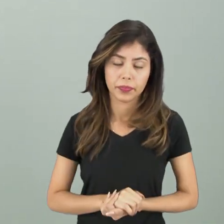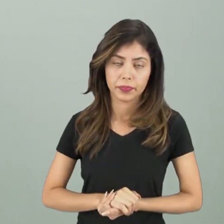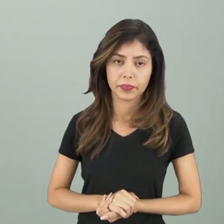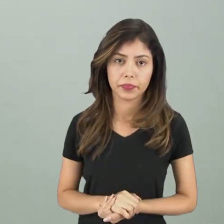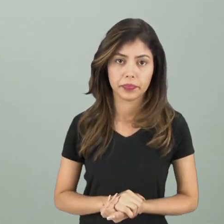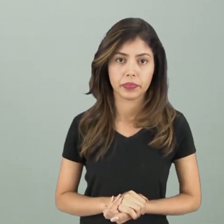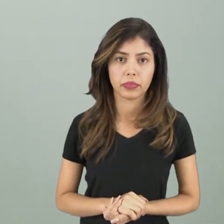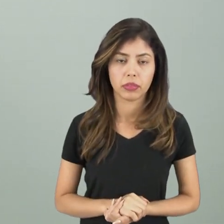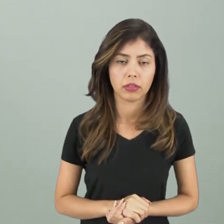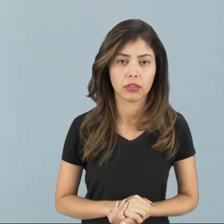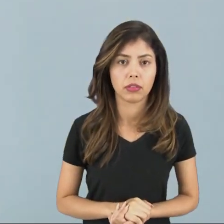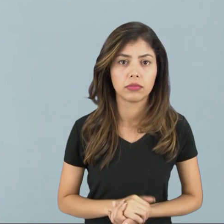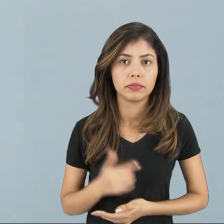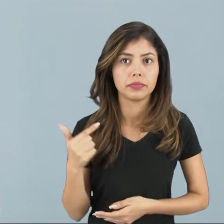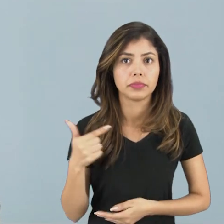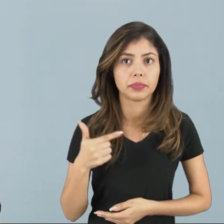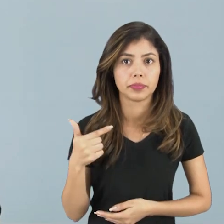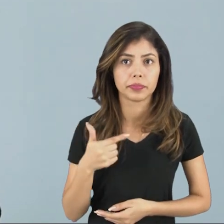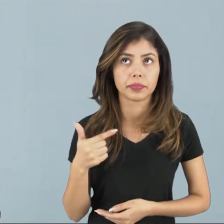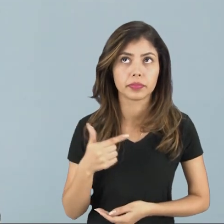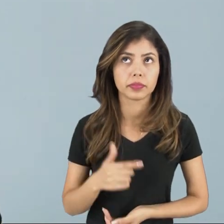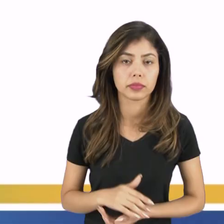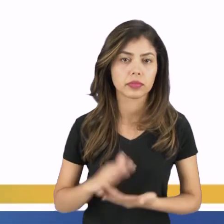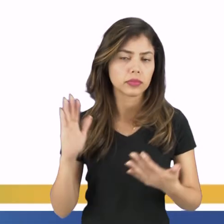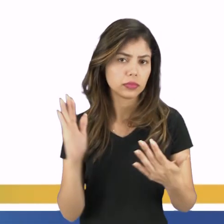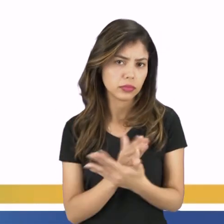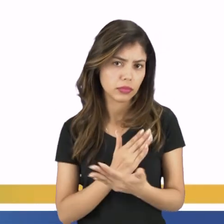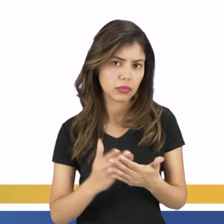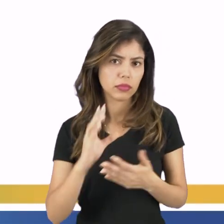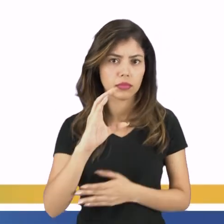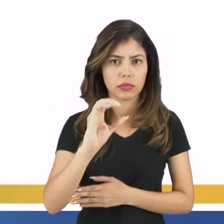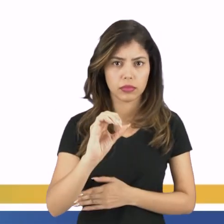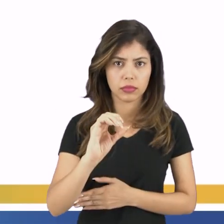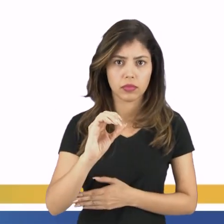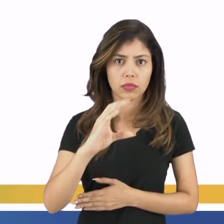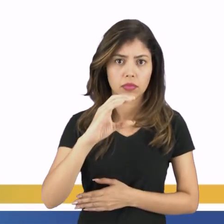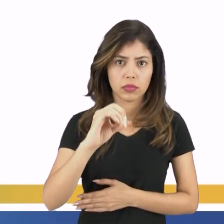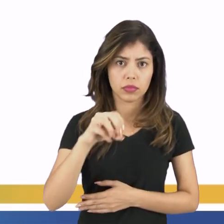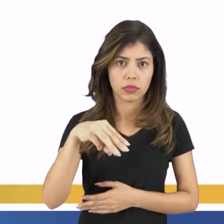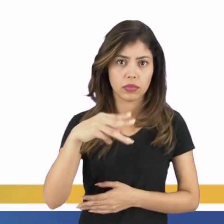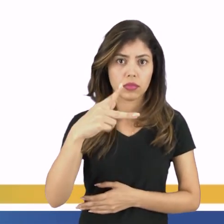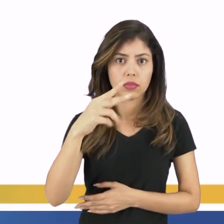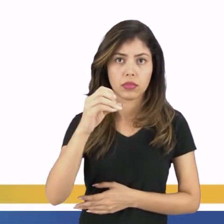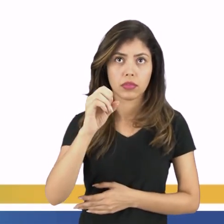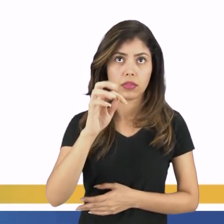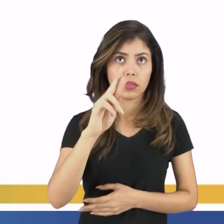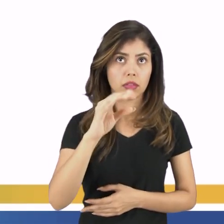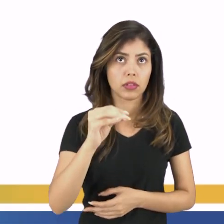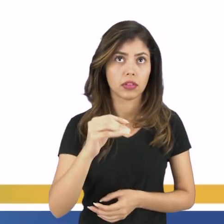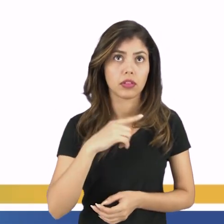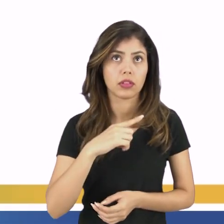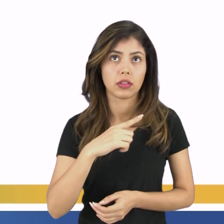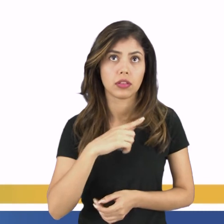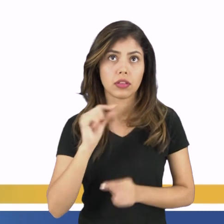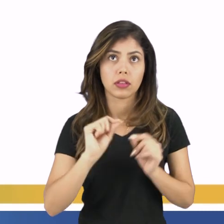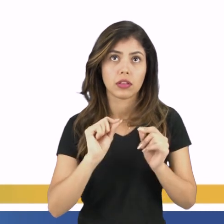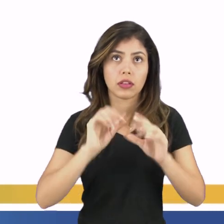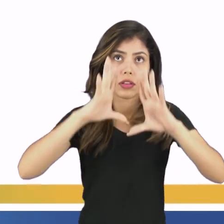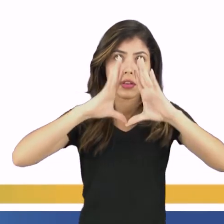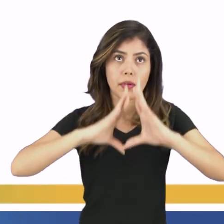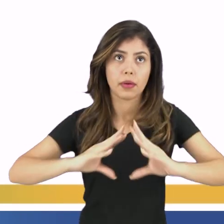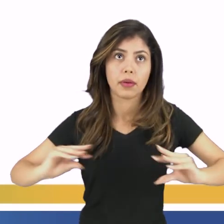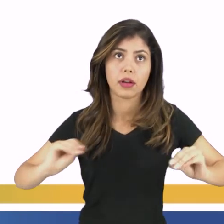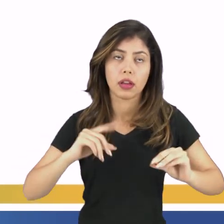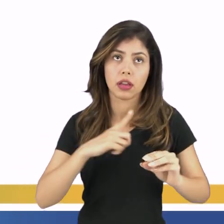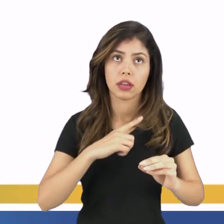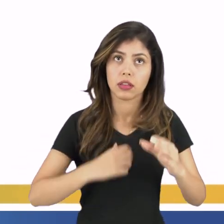A questão 2. Alguns compostos, quando utilizados solubilizados na água